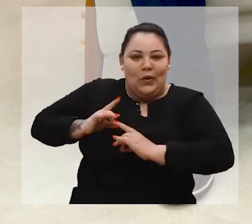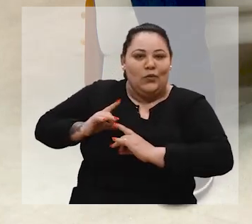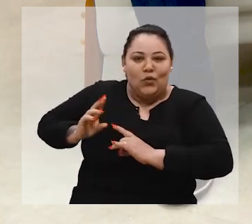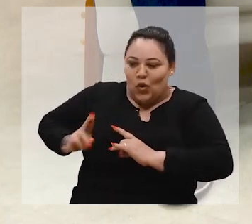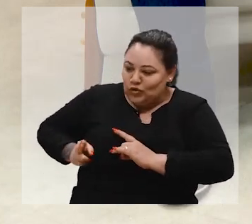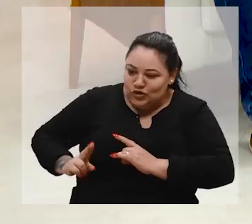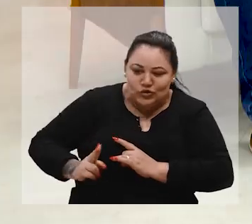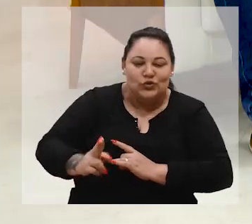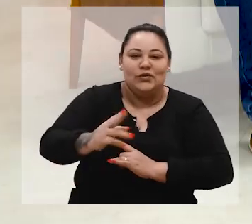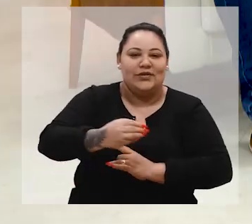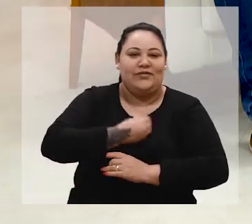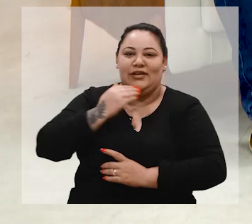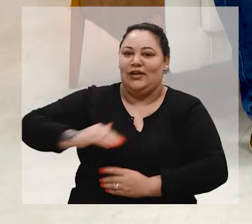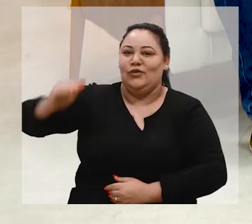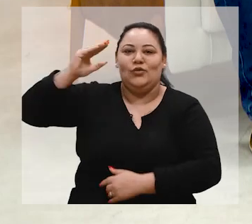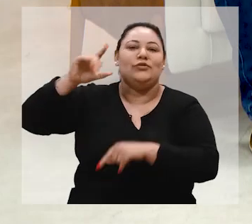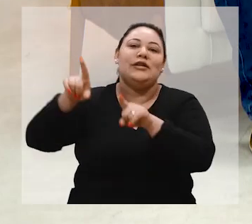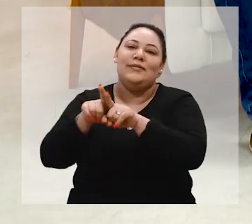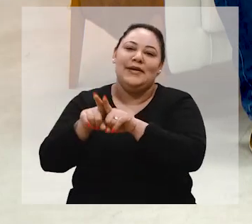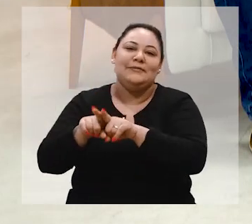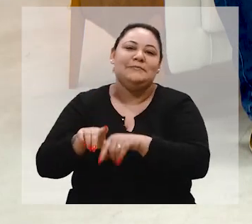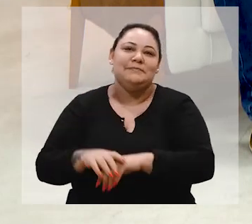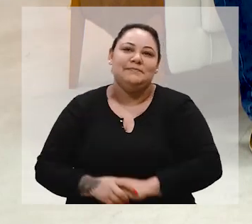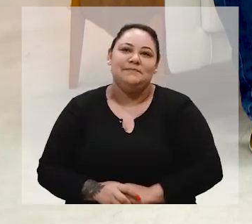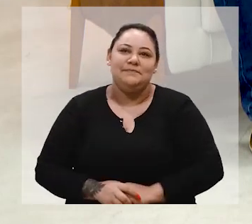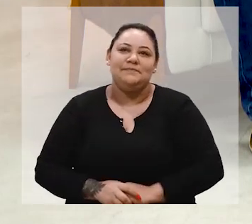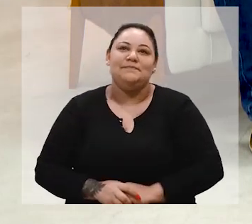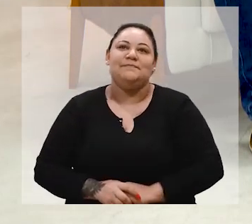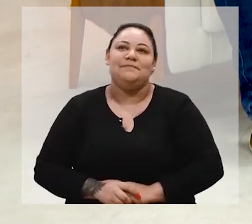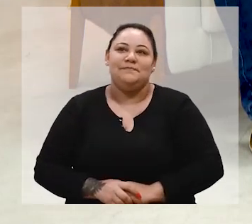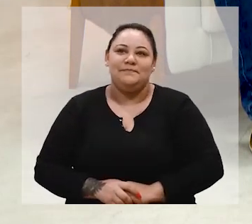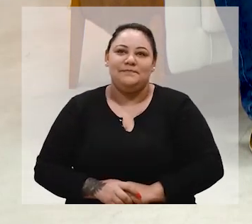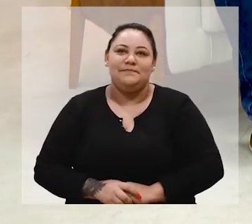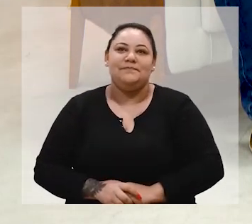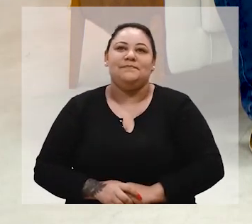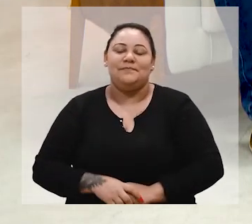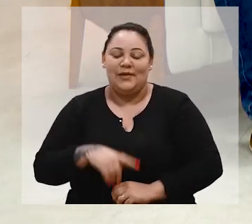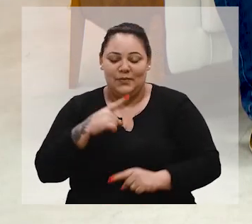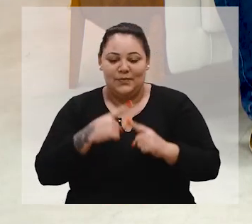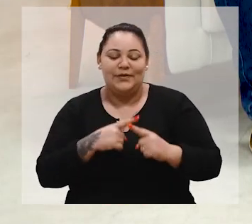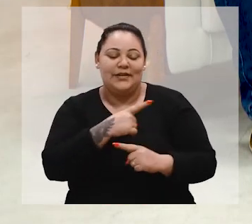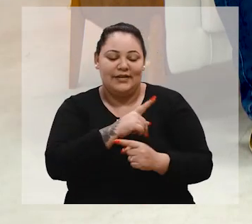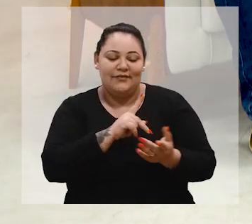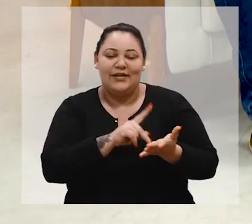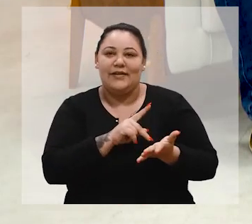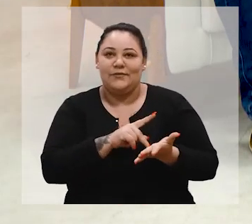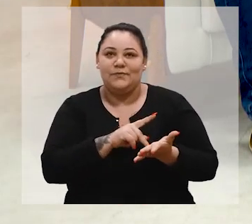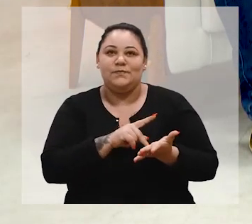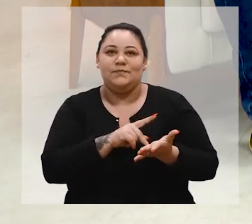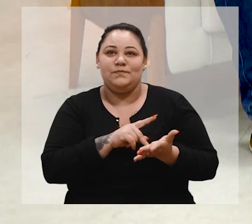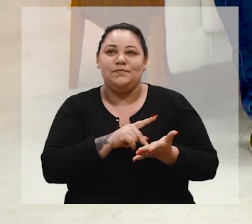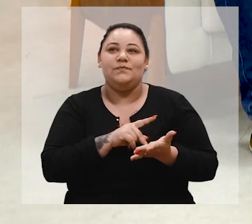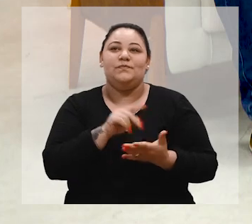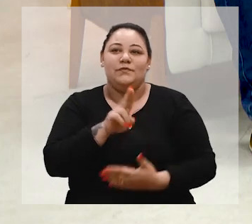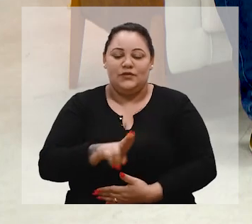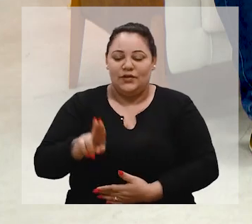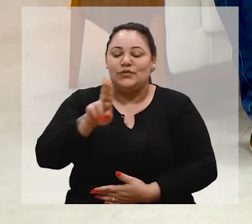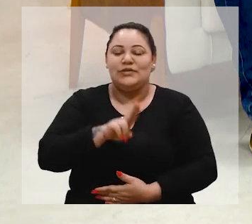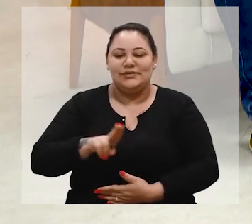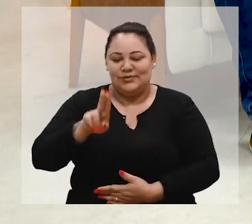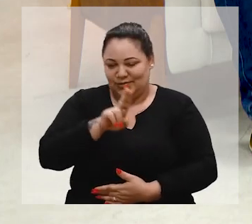vida adulta e a gente faz reedições. É o que os conflitos, no final das contas, tu